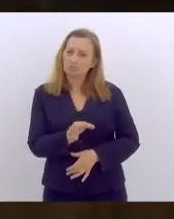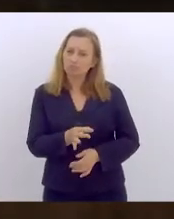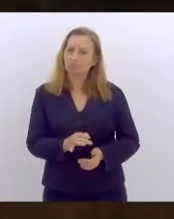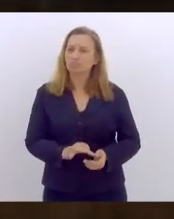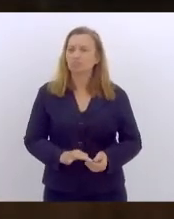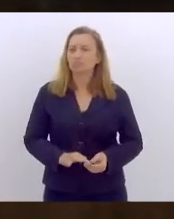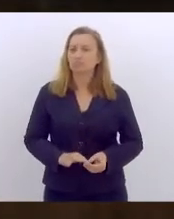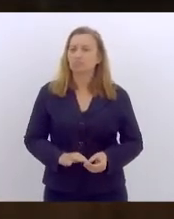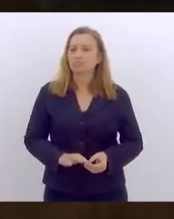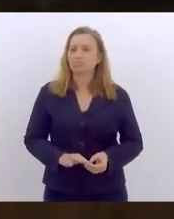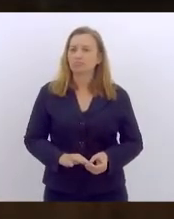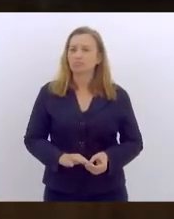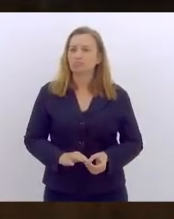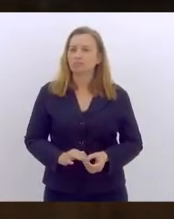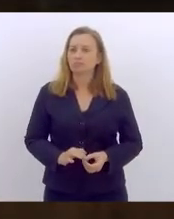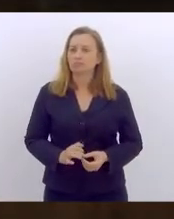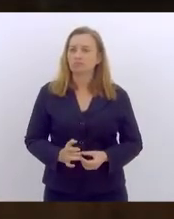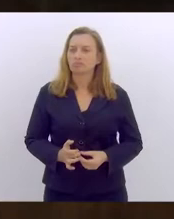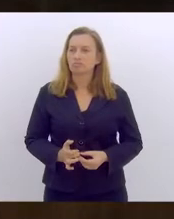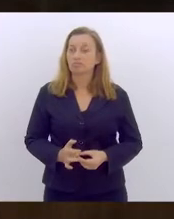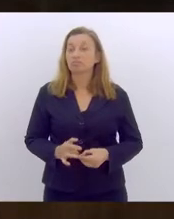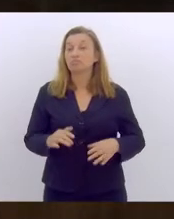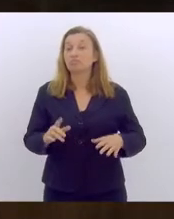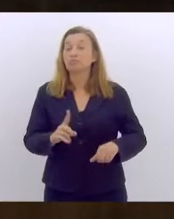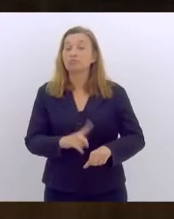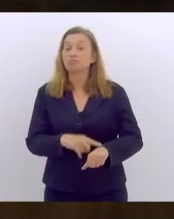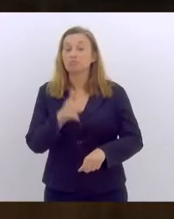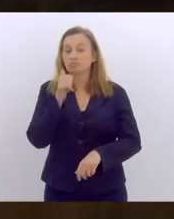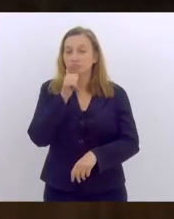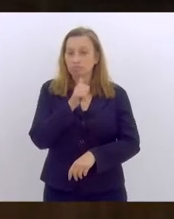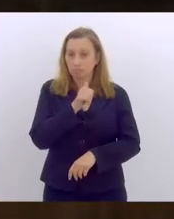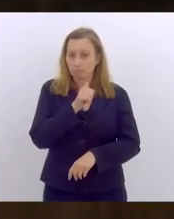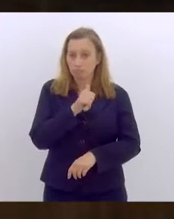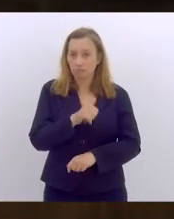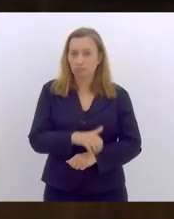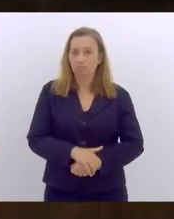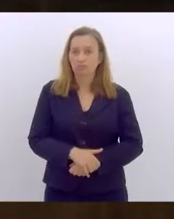justamente quando essa mulher